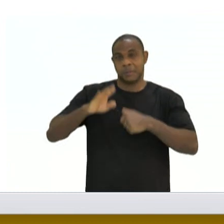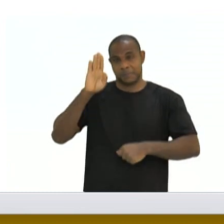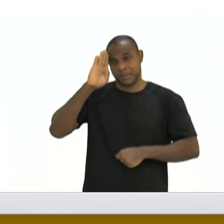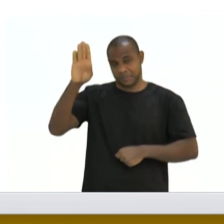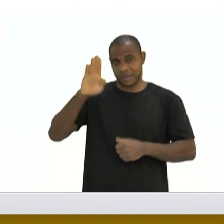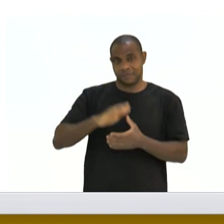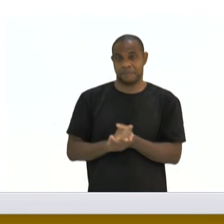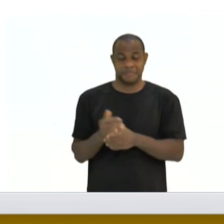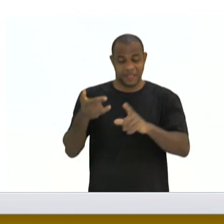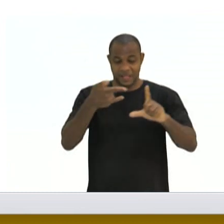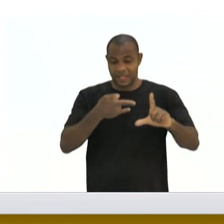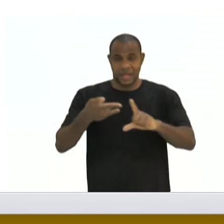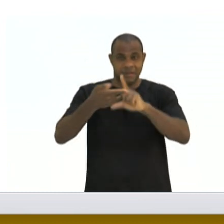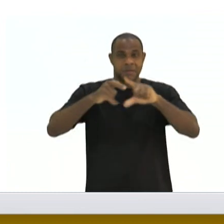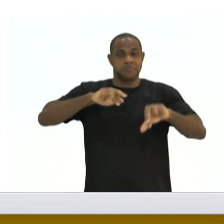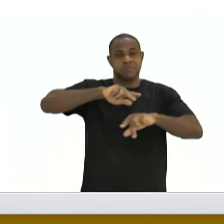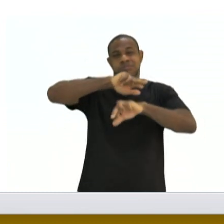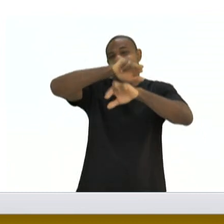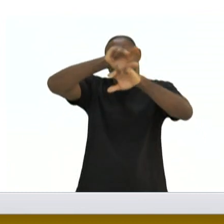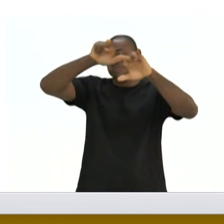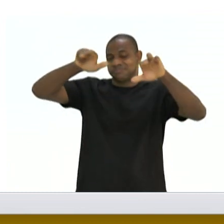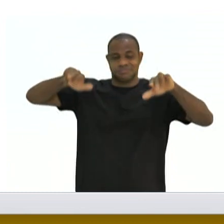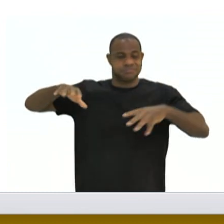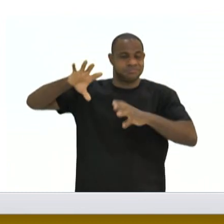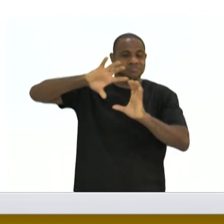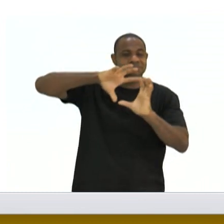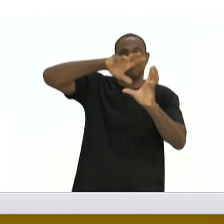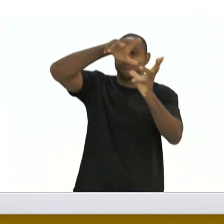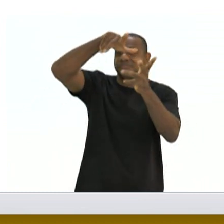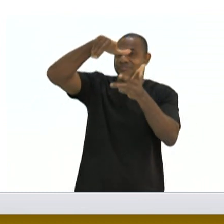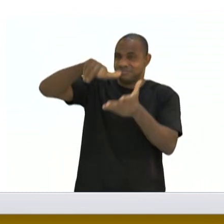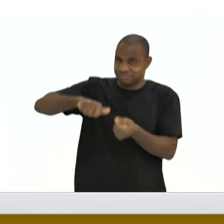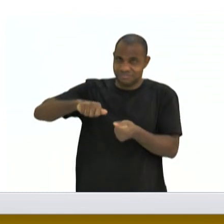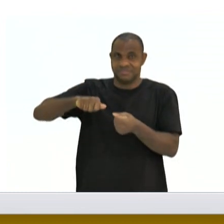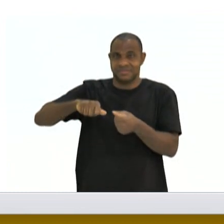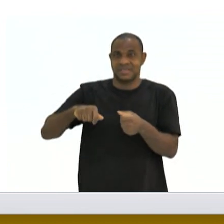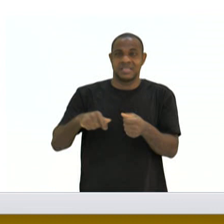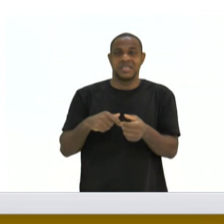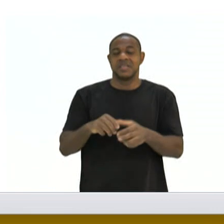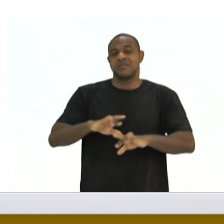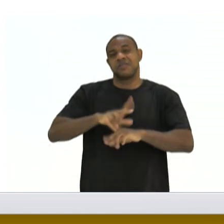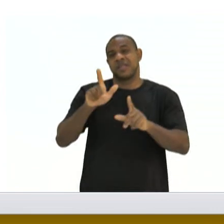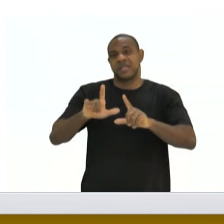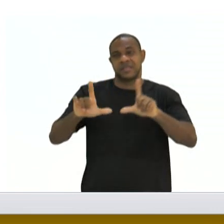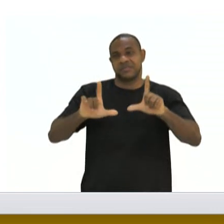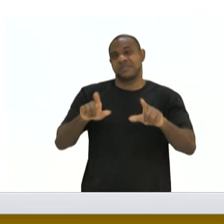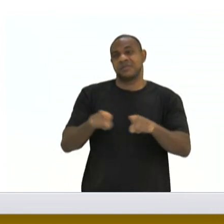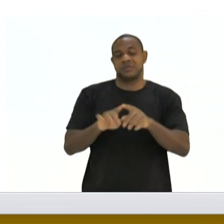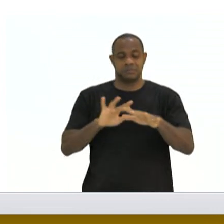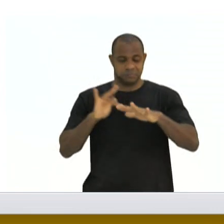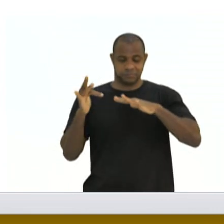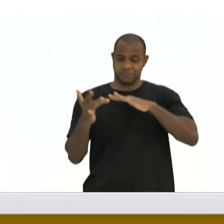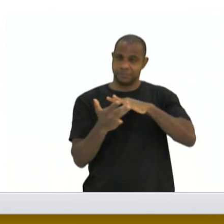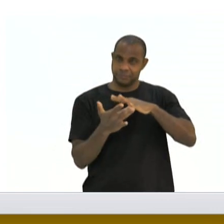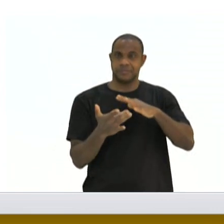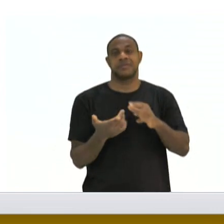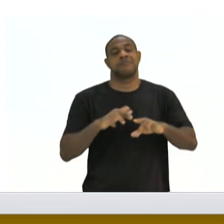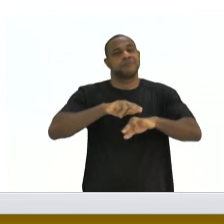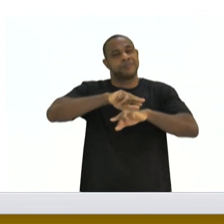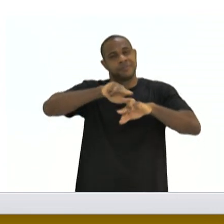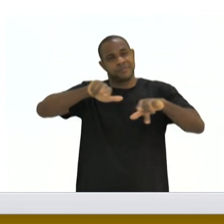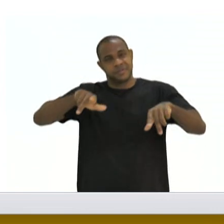vem ocorrendo aos milhares em todos os cantos em diferentes plataformas e Redes Sociais